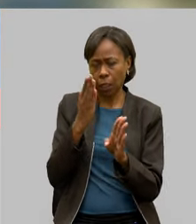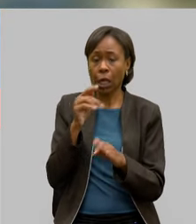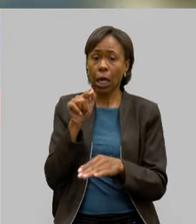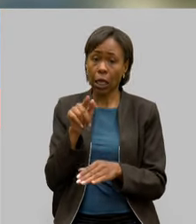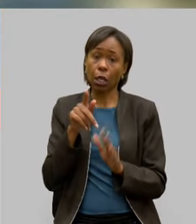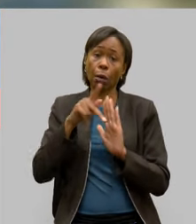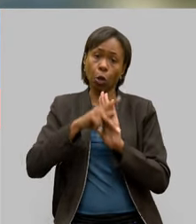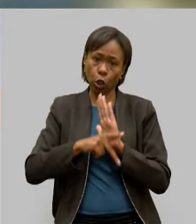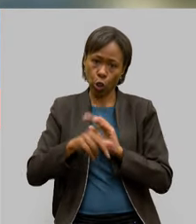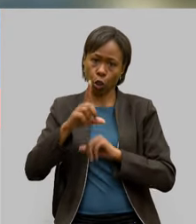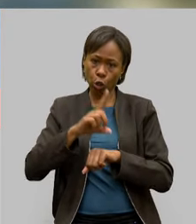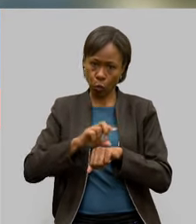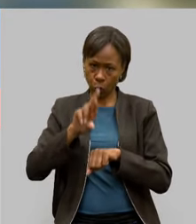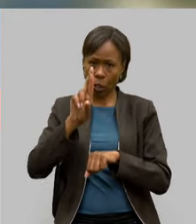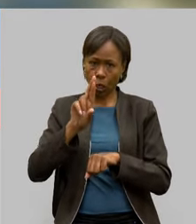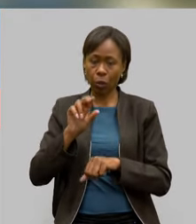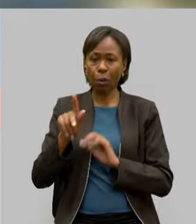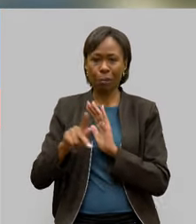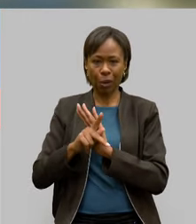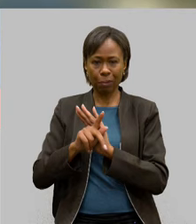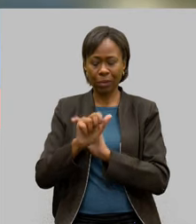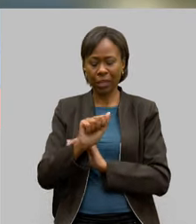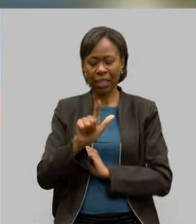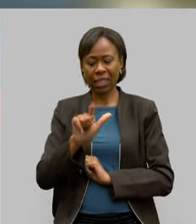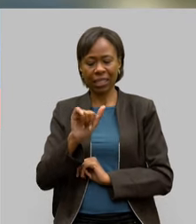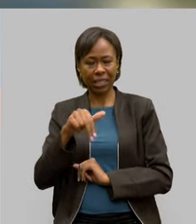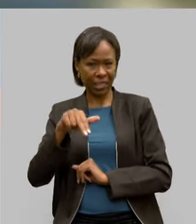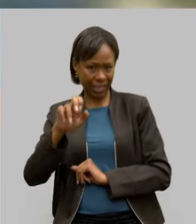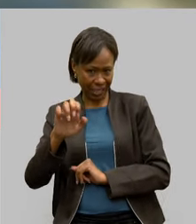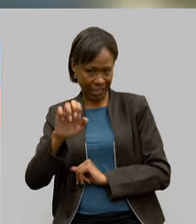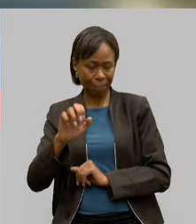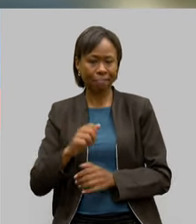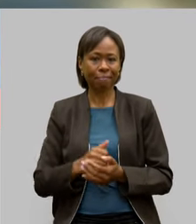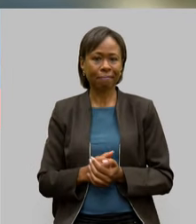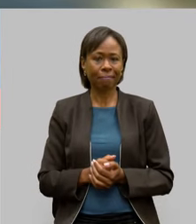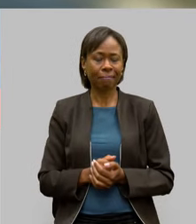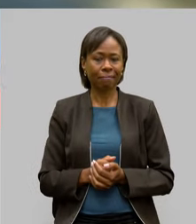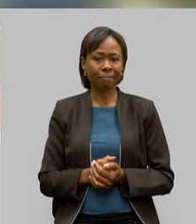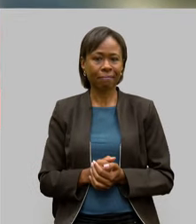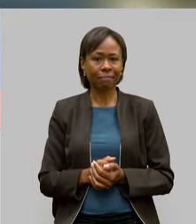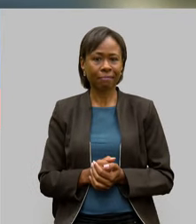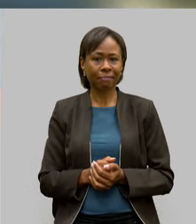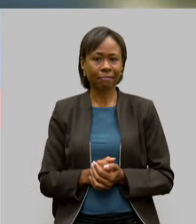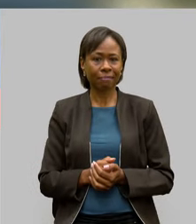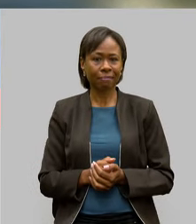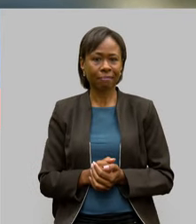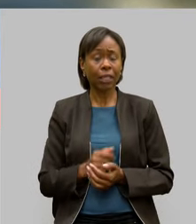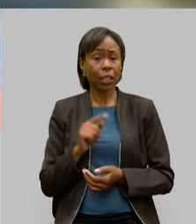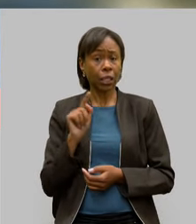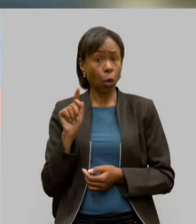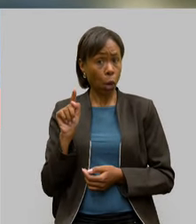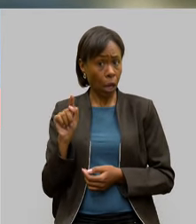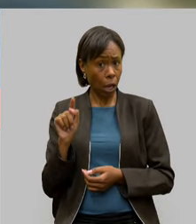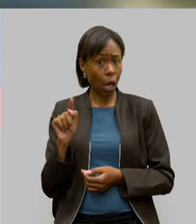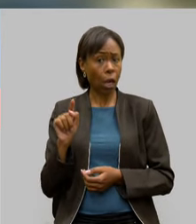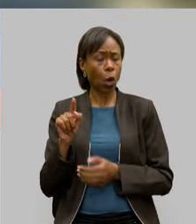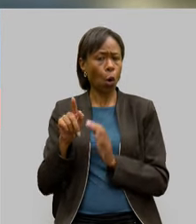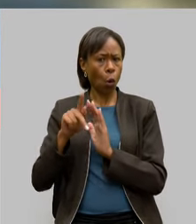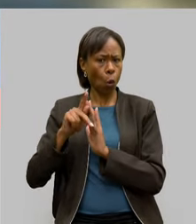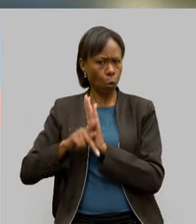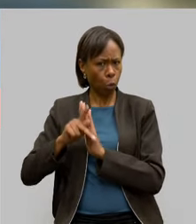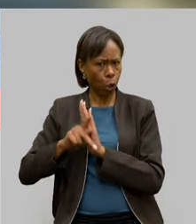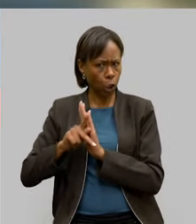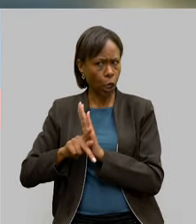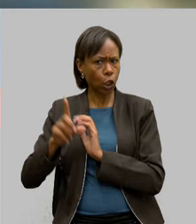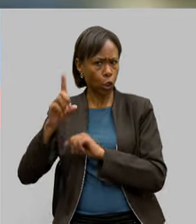Aline tá então mais ou menos casou a ideia do projeto de doutorado dela com a criação